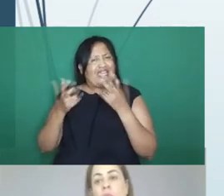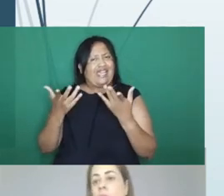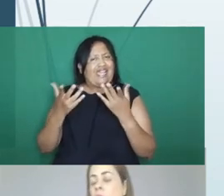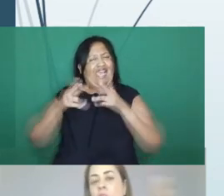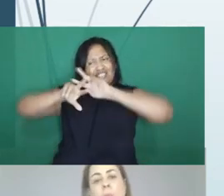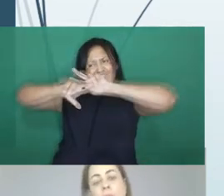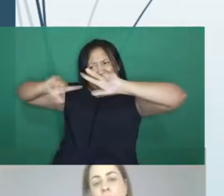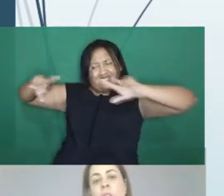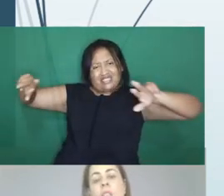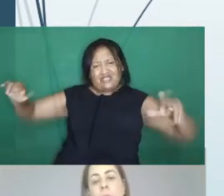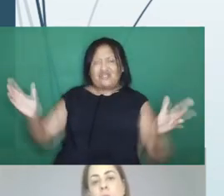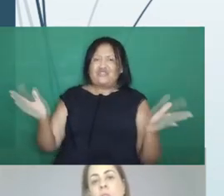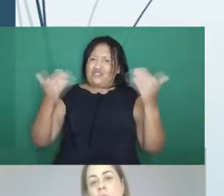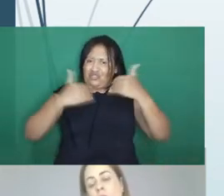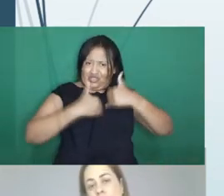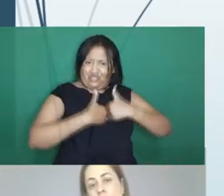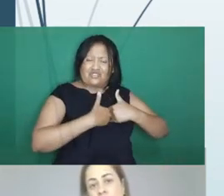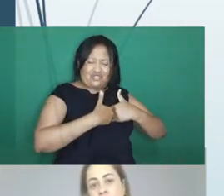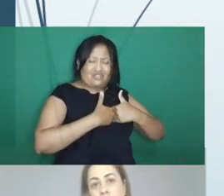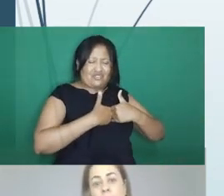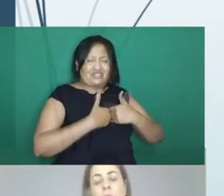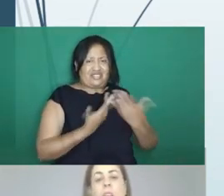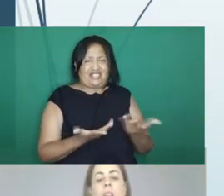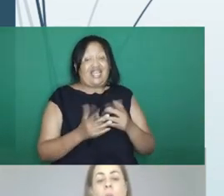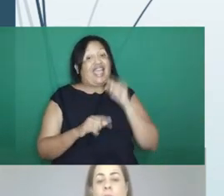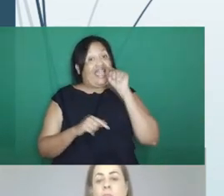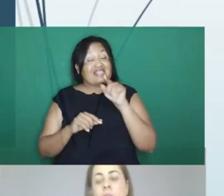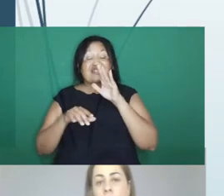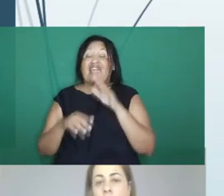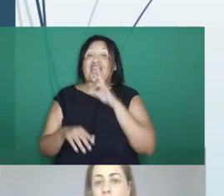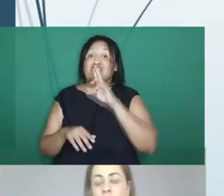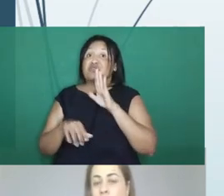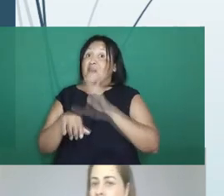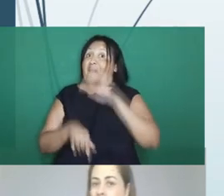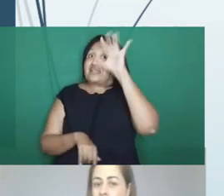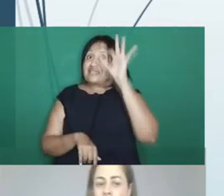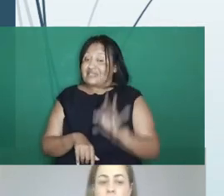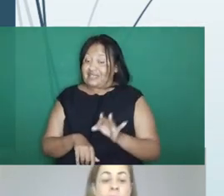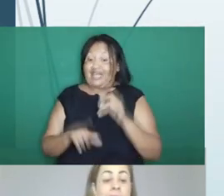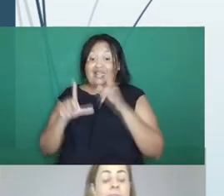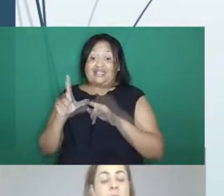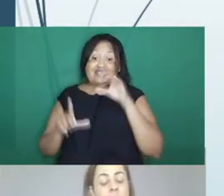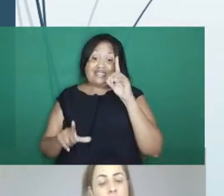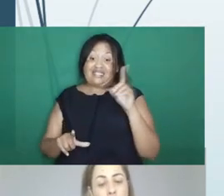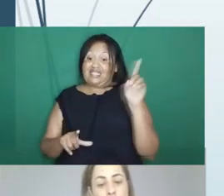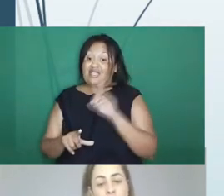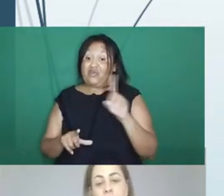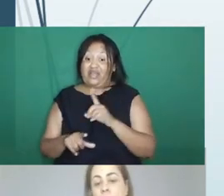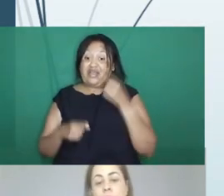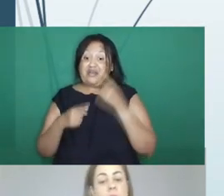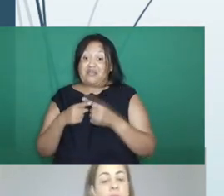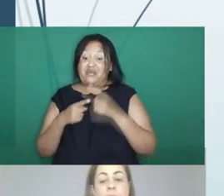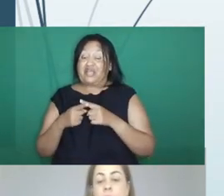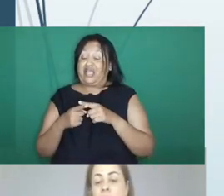espectro nos vários tipos de pessoas autistas que a gente tem Então essa é a resposta mais adequada letra D não é porque